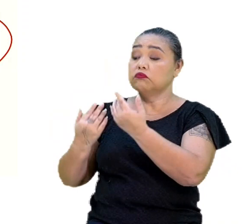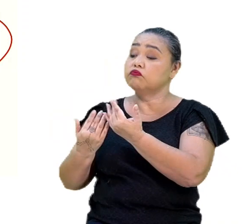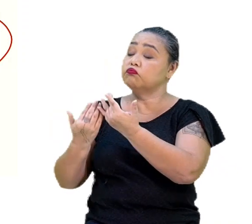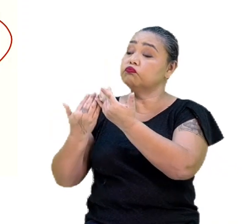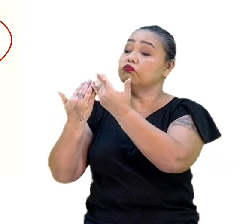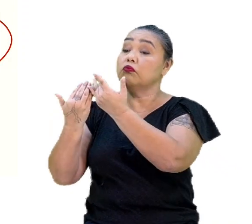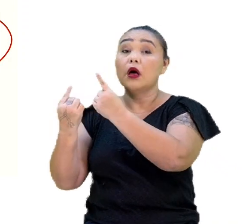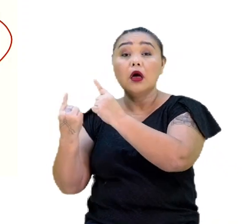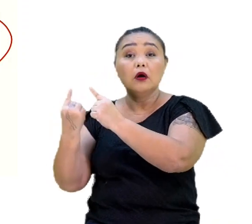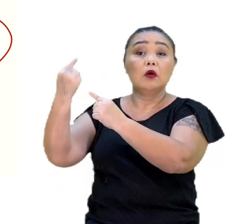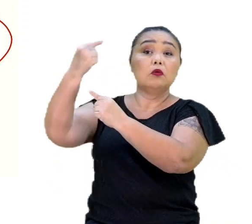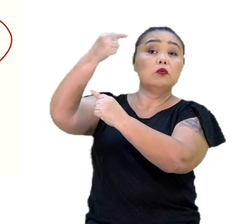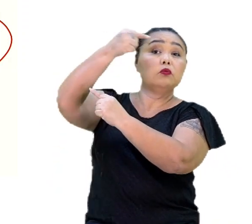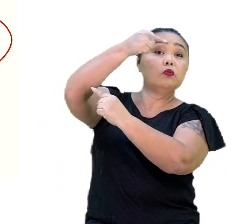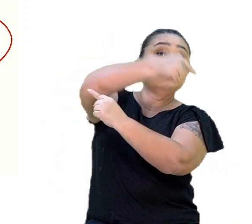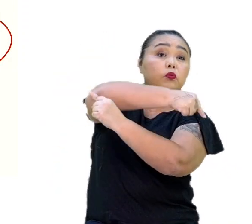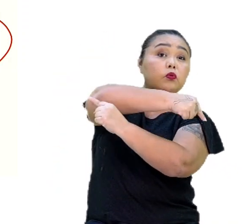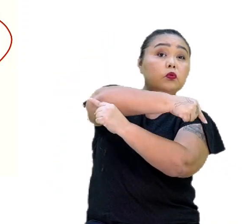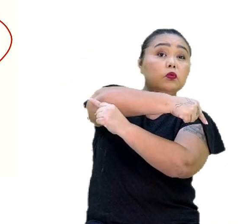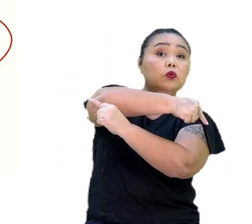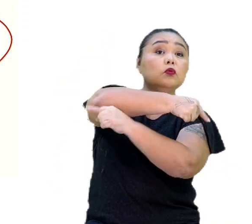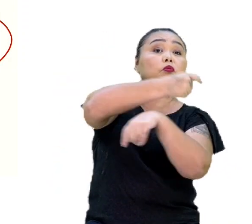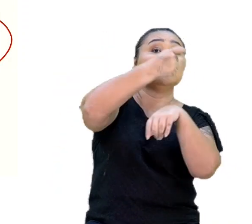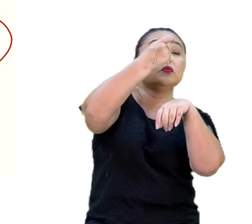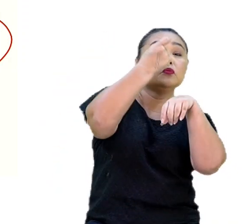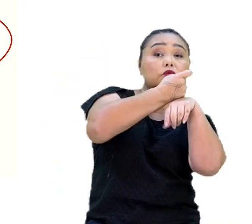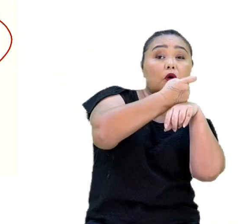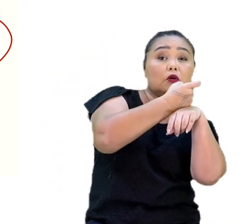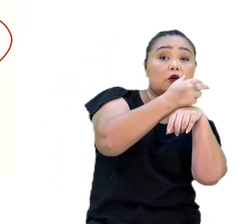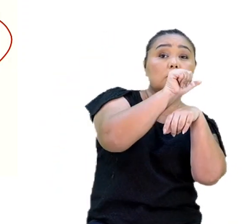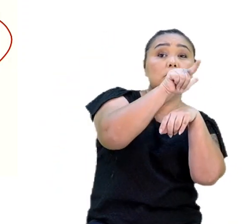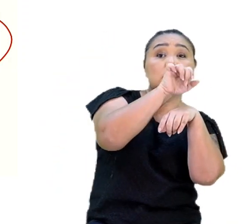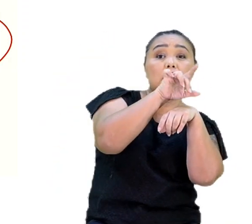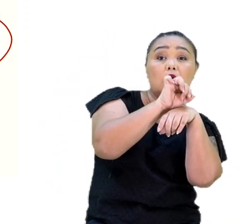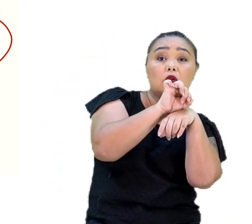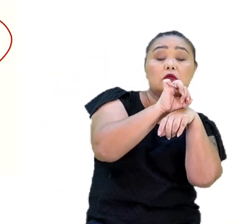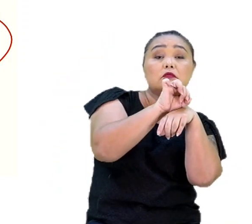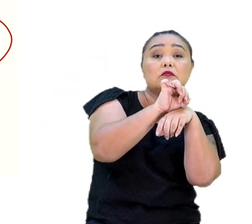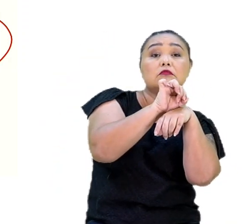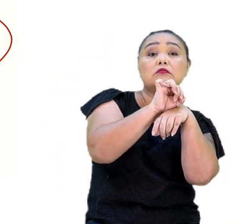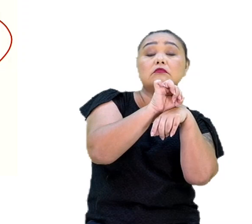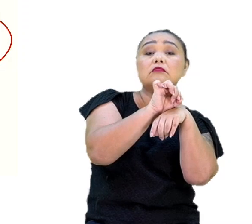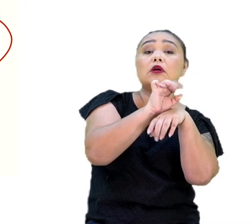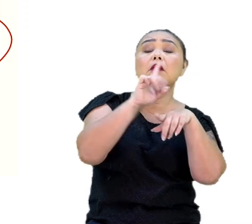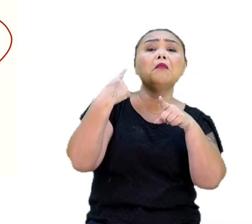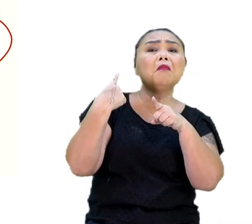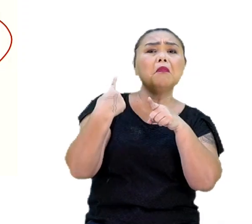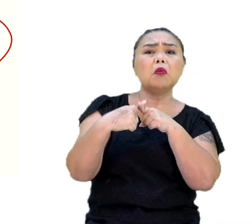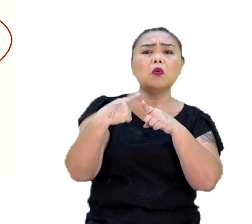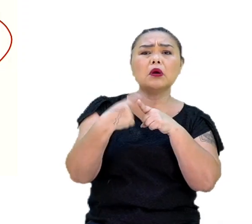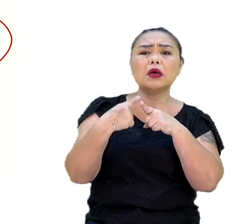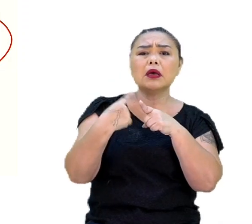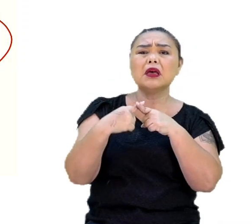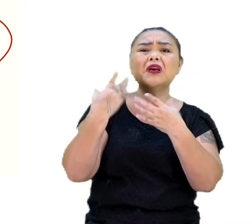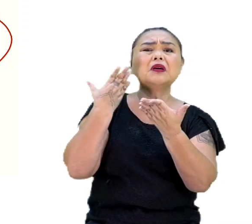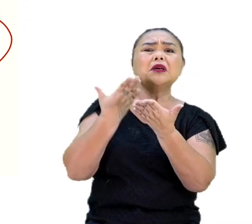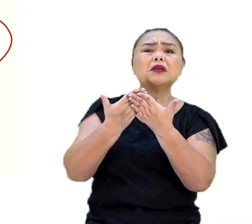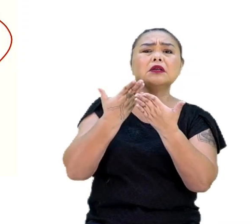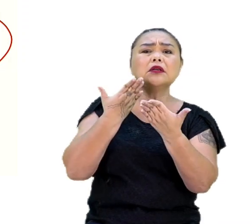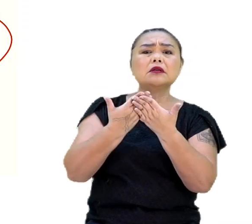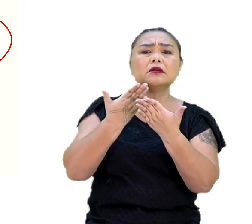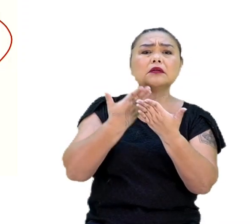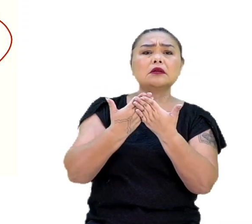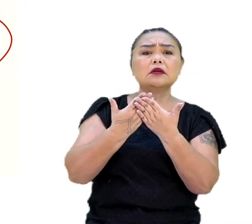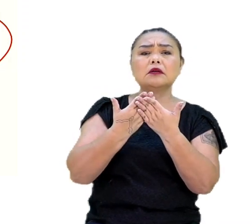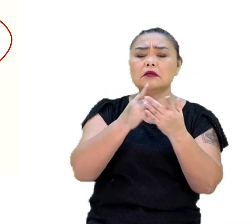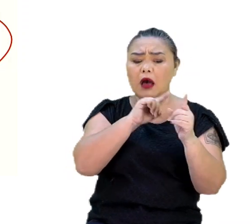gasoso direto para o estado sólido. Por que a gente estuda o estado